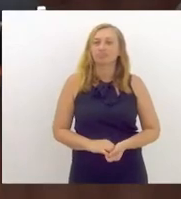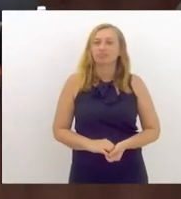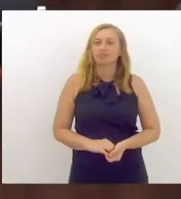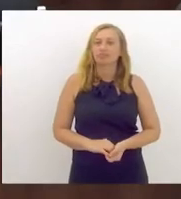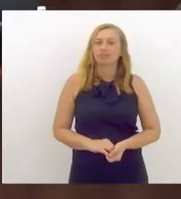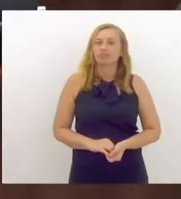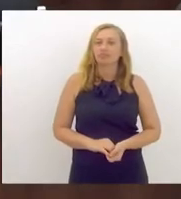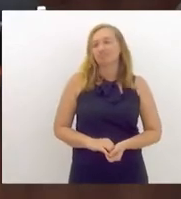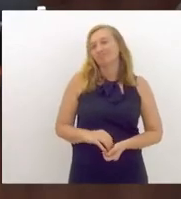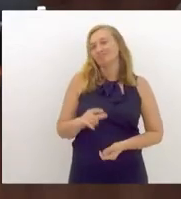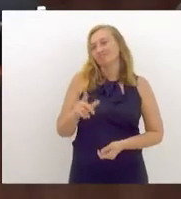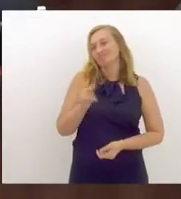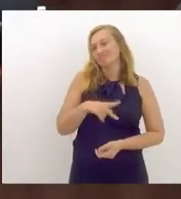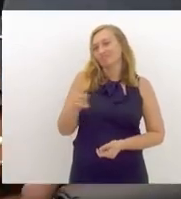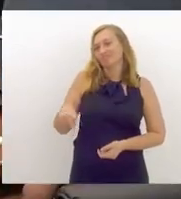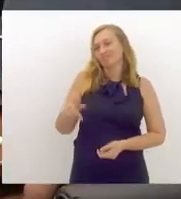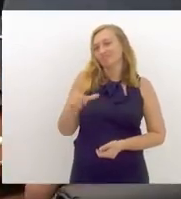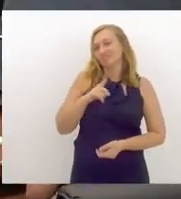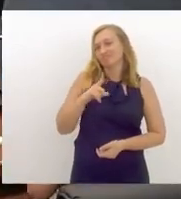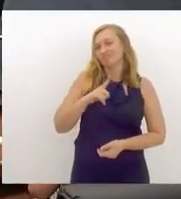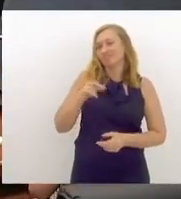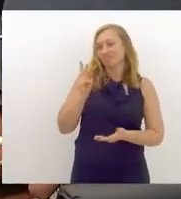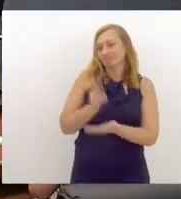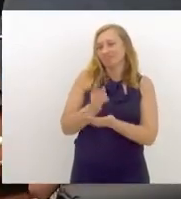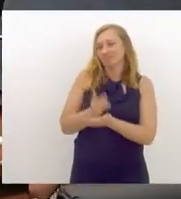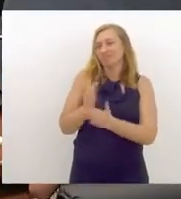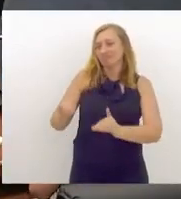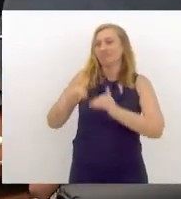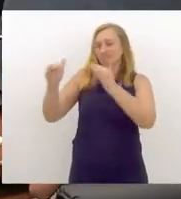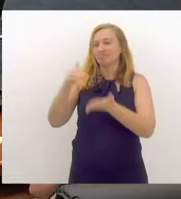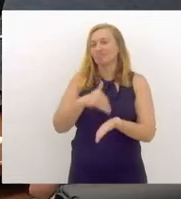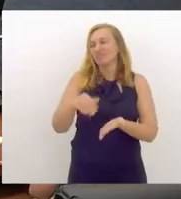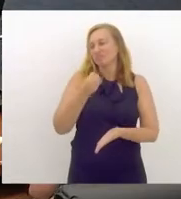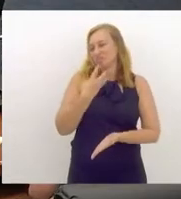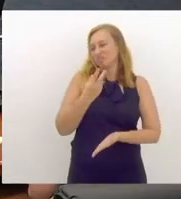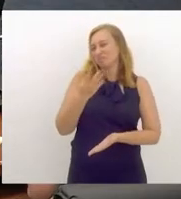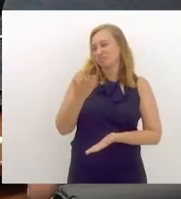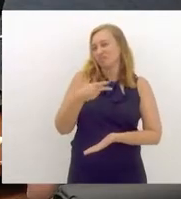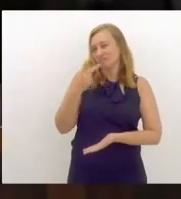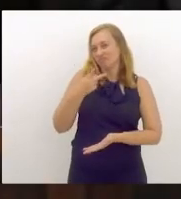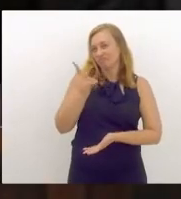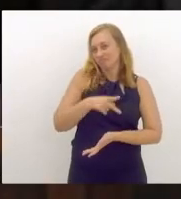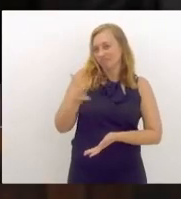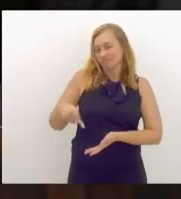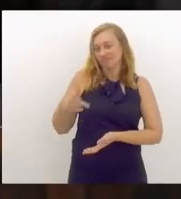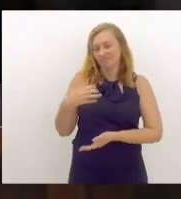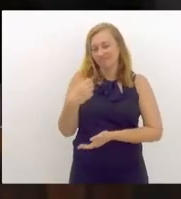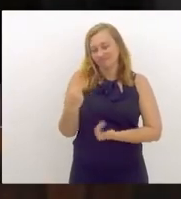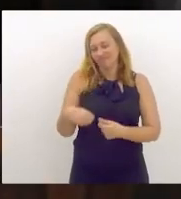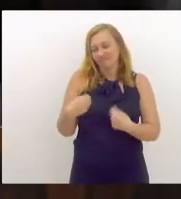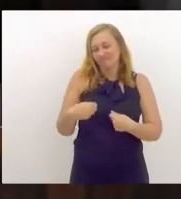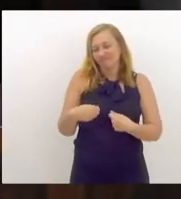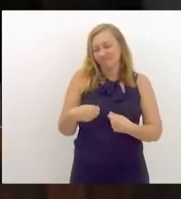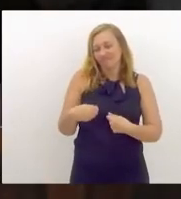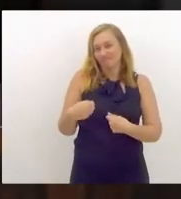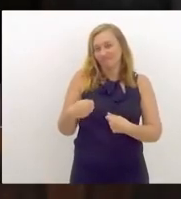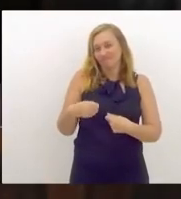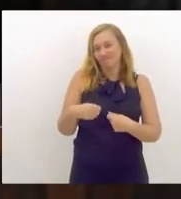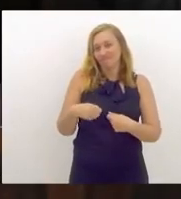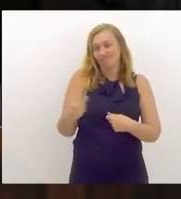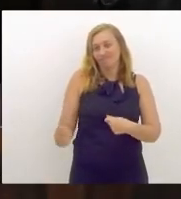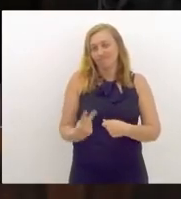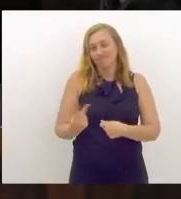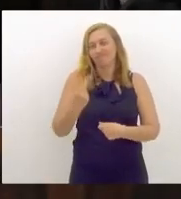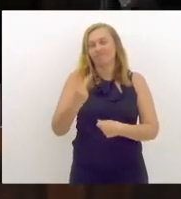contém Professor mesmo que seja subsecretária bom chamar de professor né acho que a gente precisa honrar os